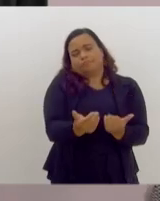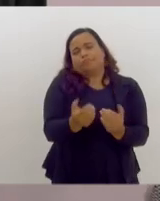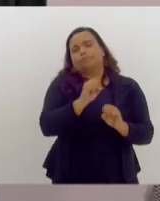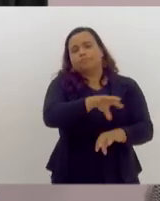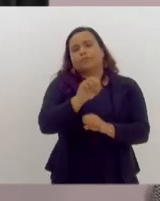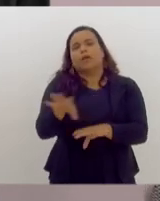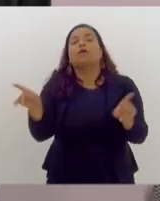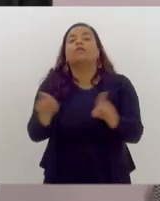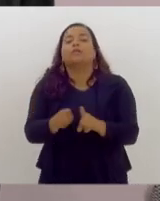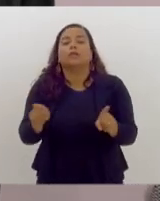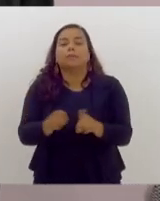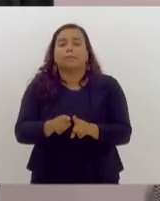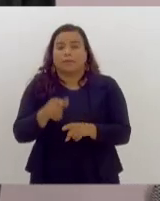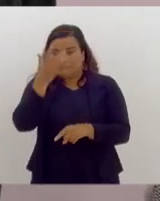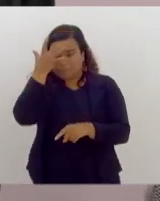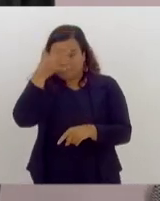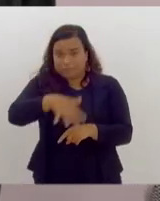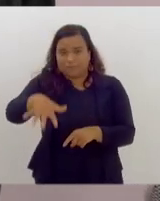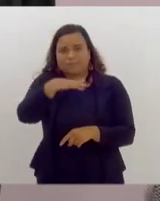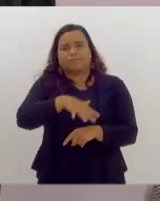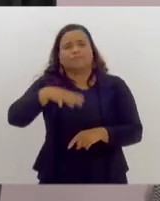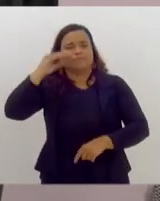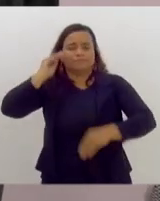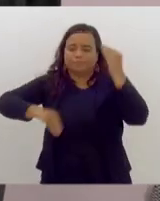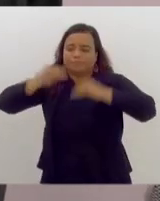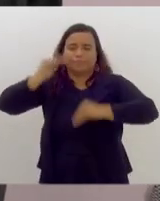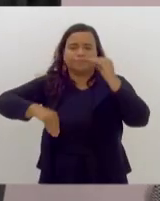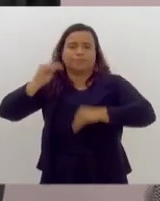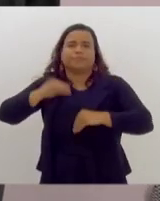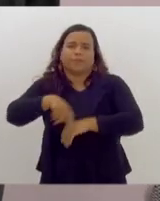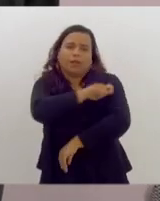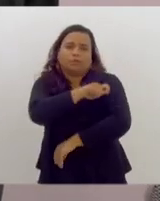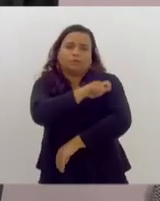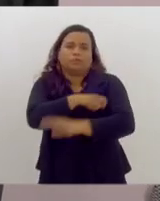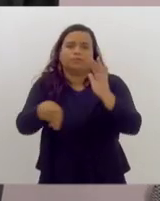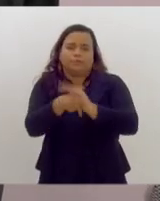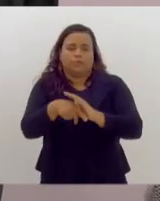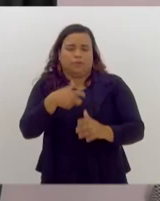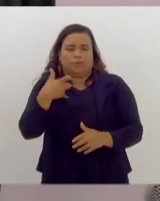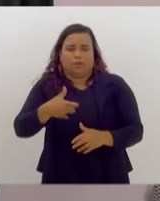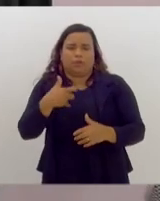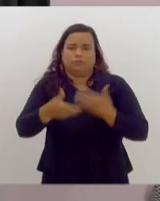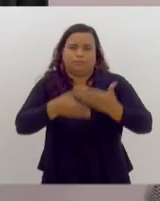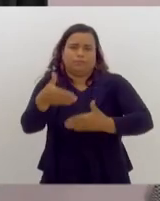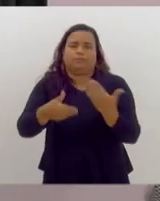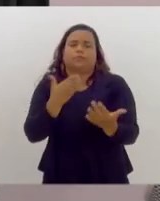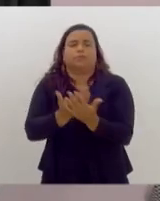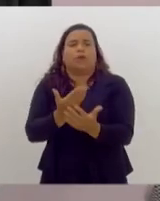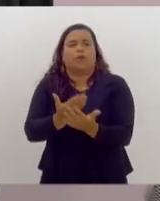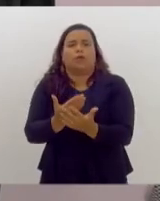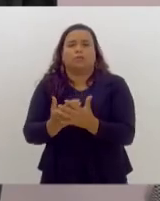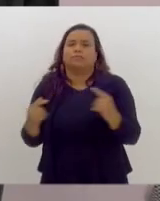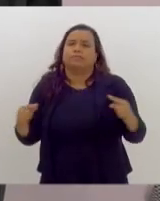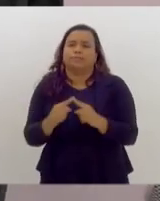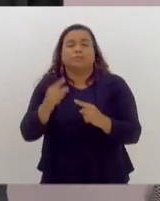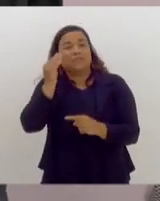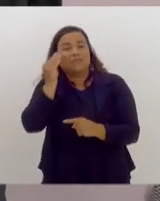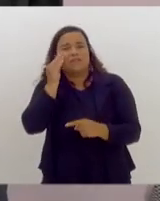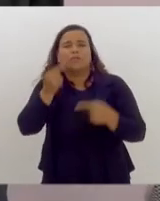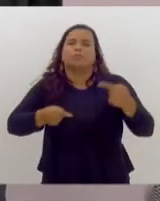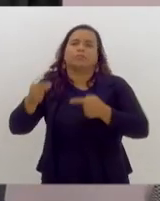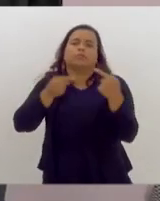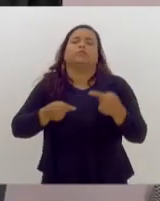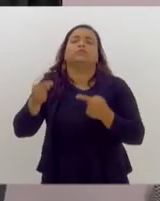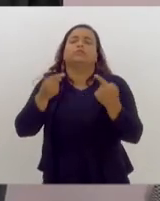dos estudantes que ainda estão, né, na idade adequada do seu processo de escolarização, para que a gente tenha, de fato, uma política